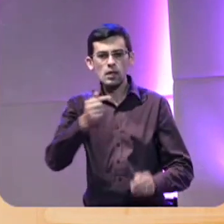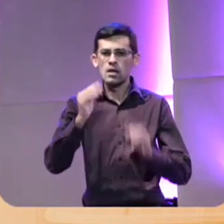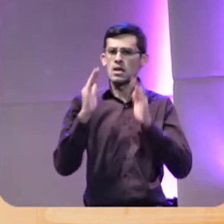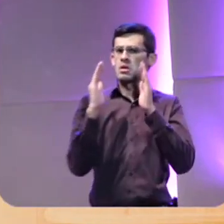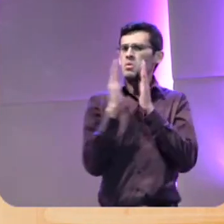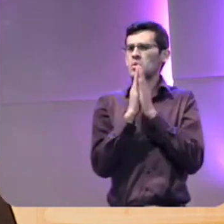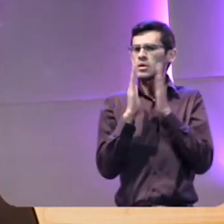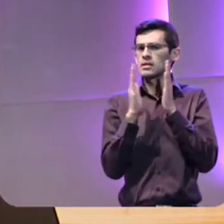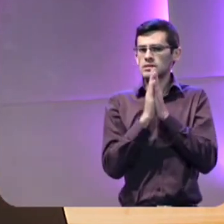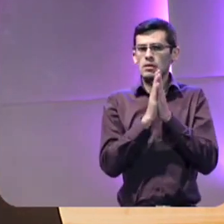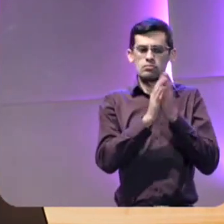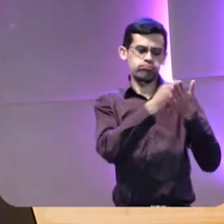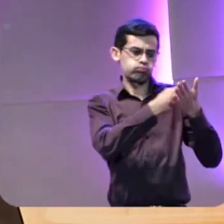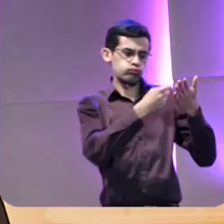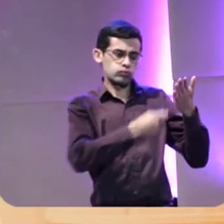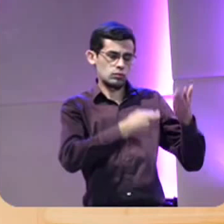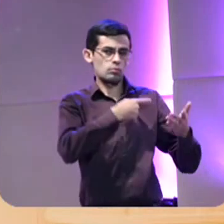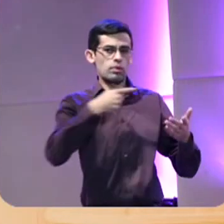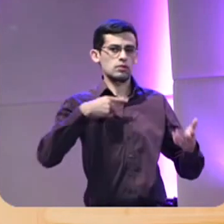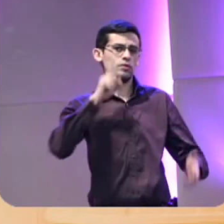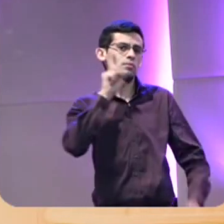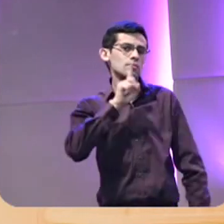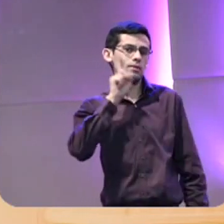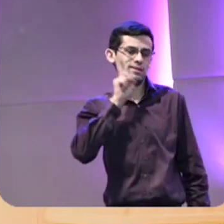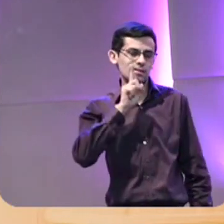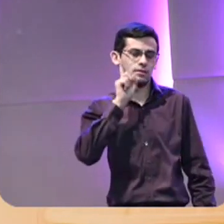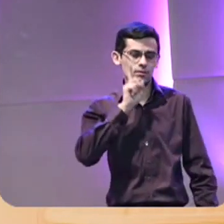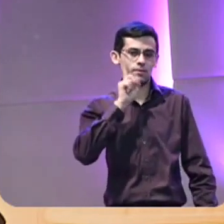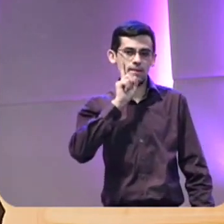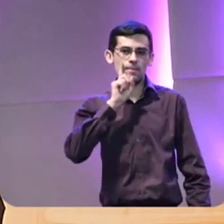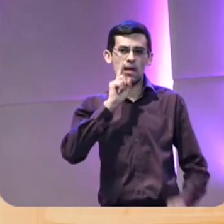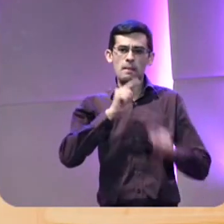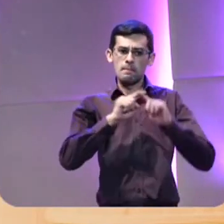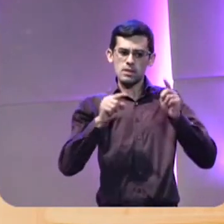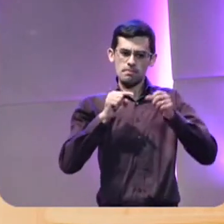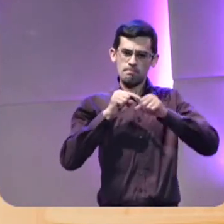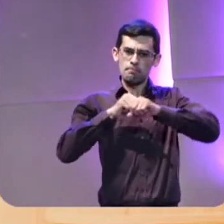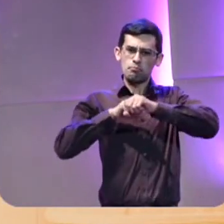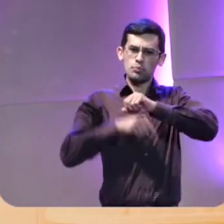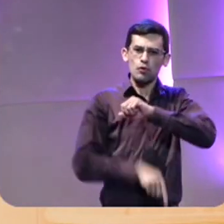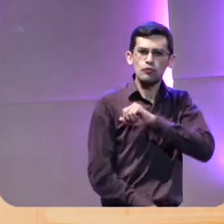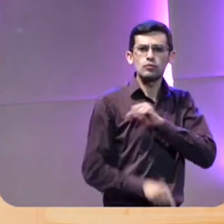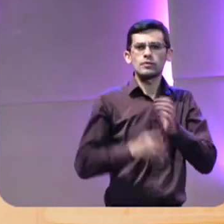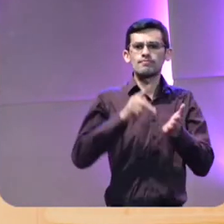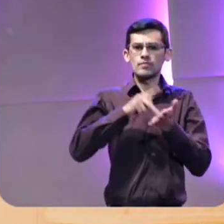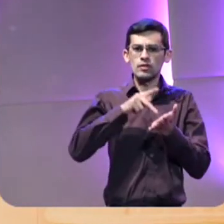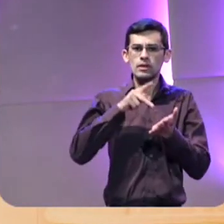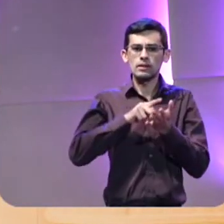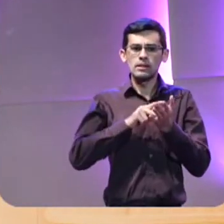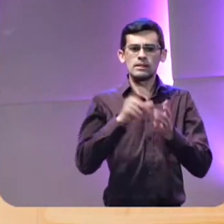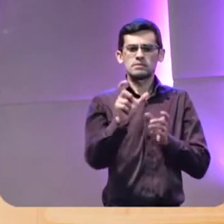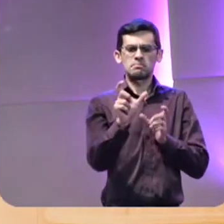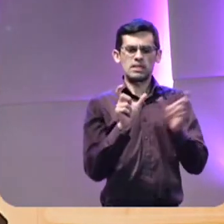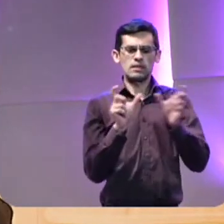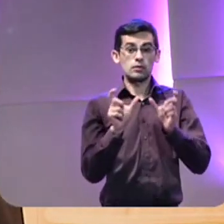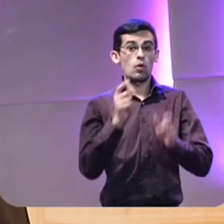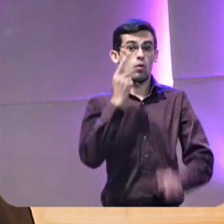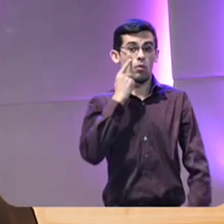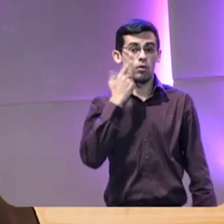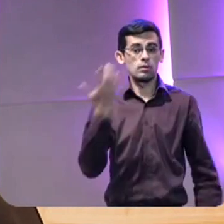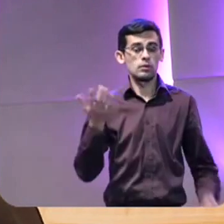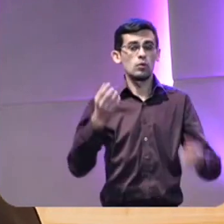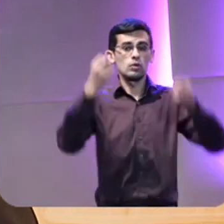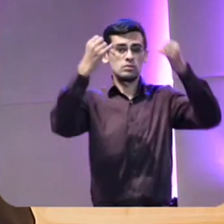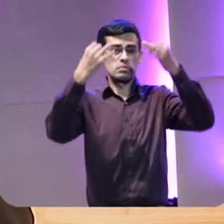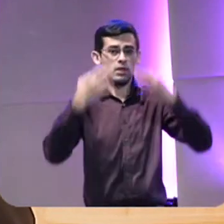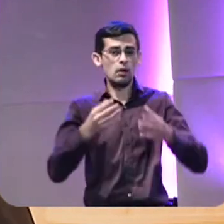oração, escrita por um pastor americano, ela é muito, muito profunda nas suas palavras. Olha só